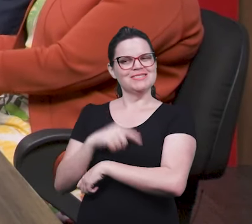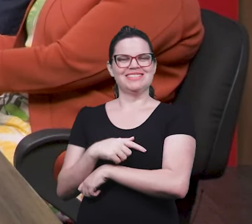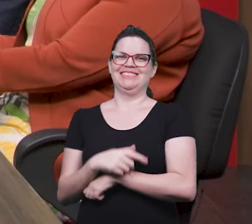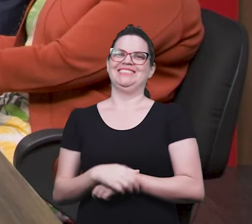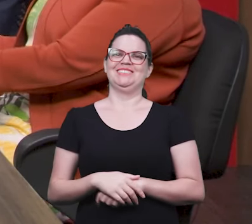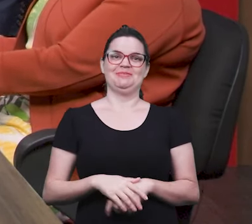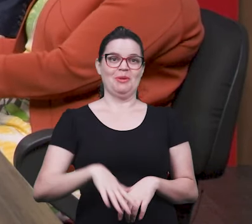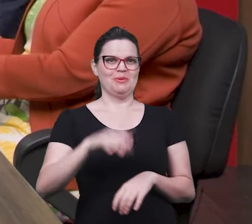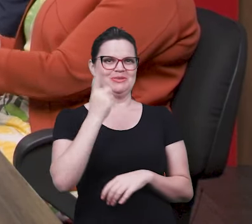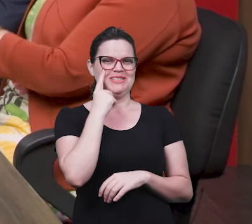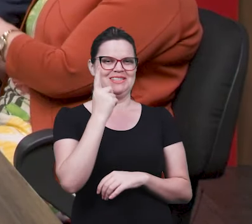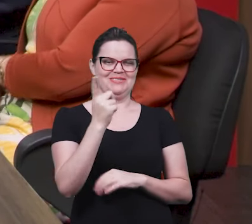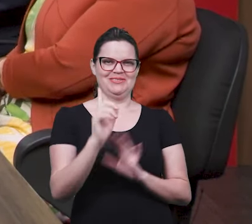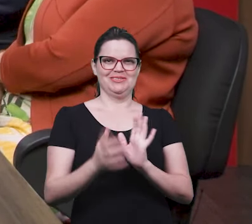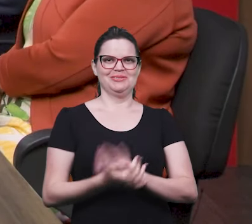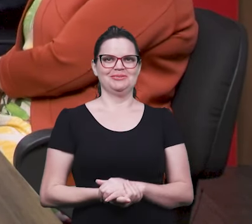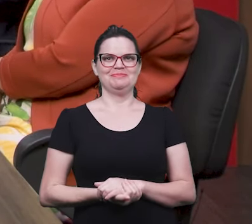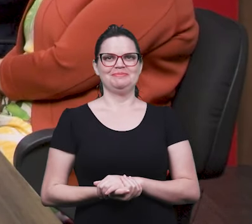ideia,